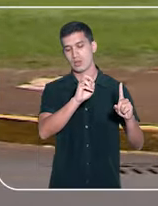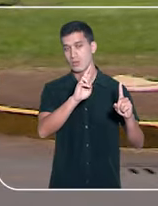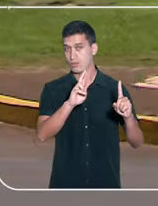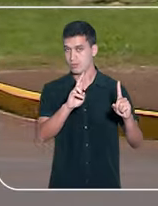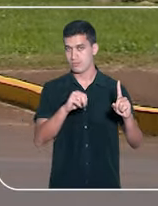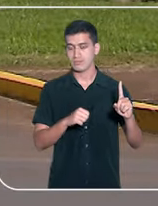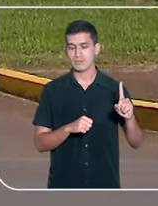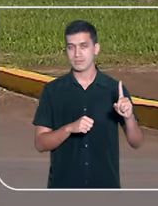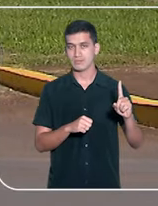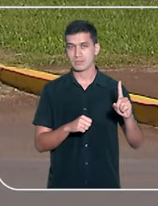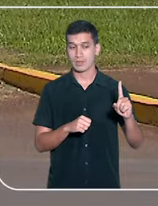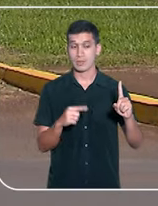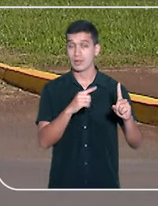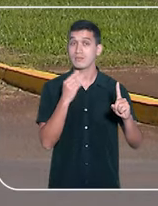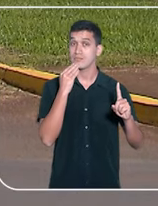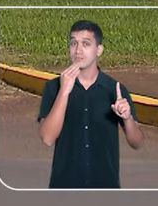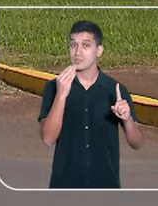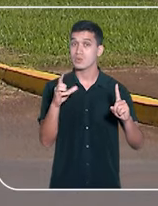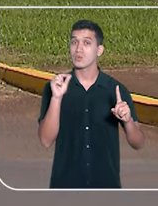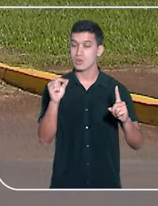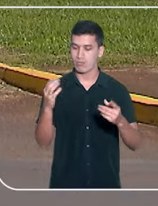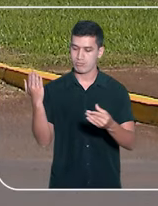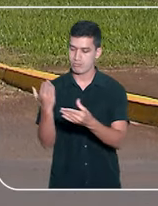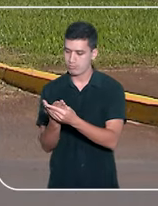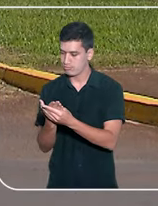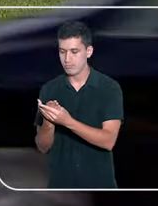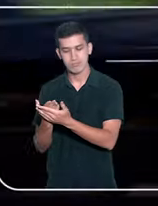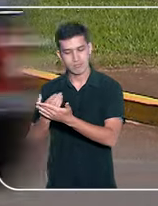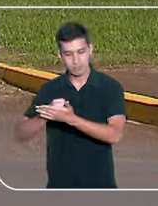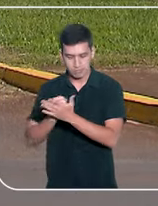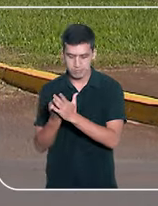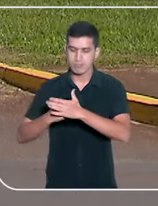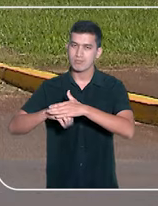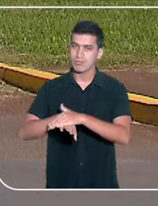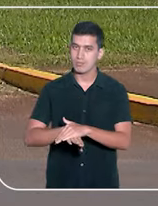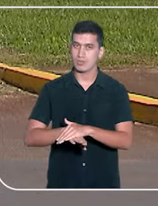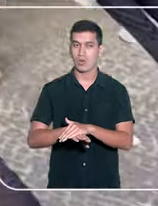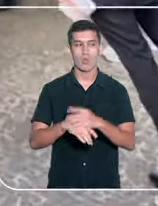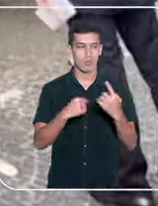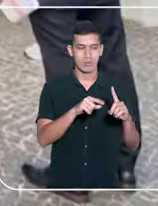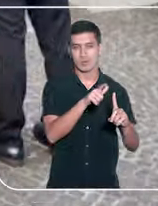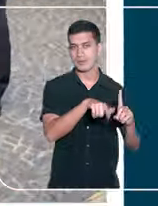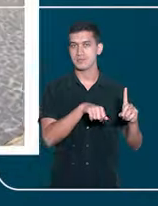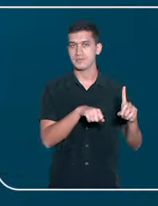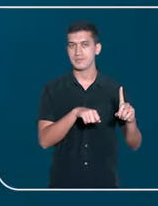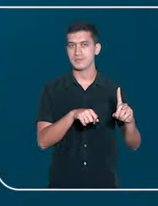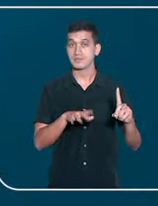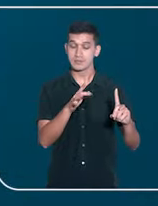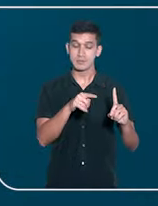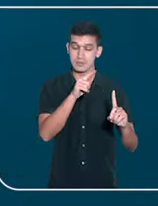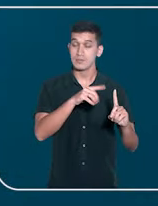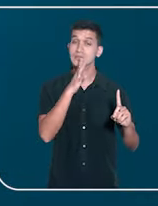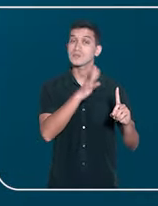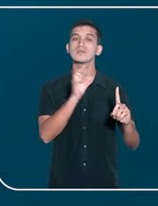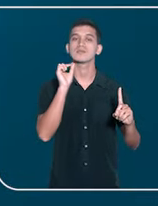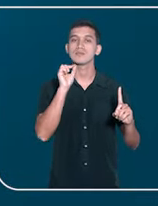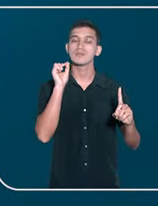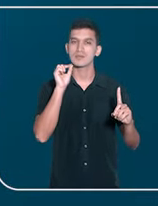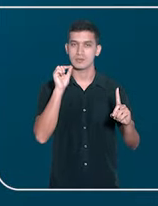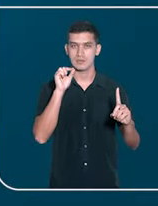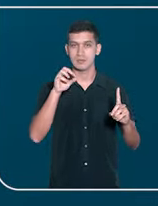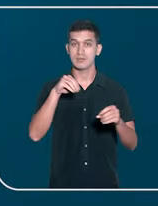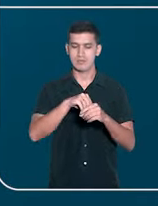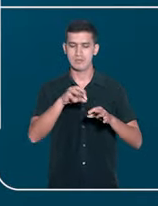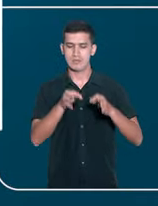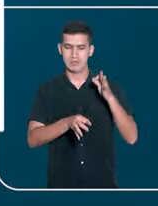como Igor carios para que fosse trancada ação penal movida contra Ele o atleta foi acusado no âmbito da operação